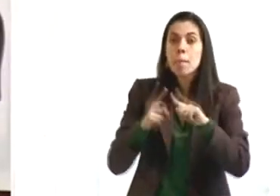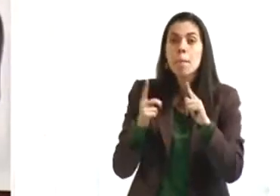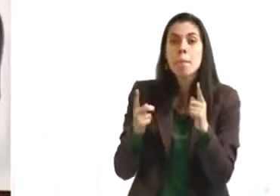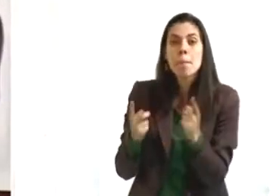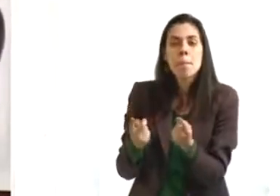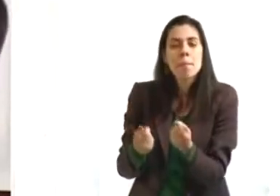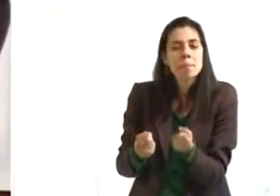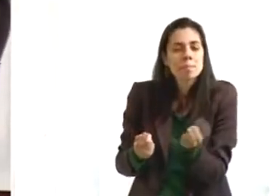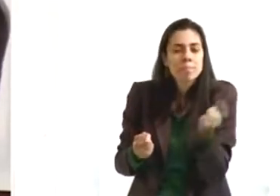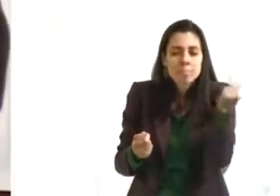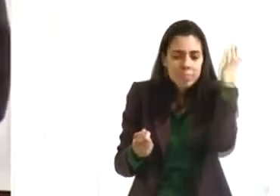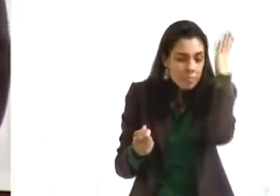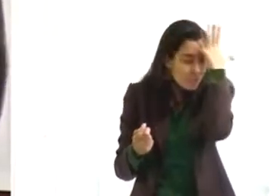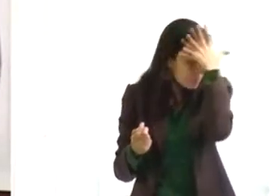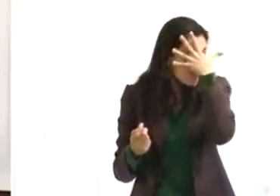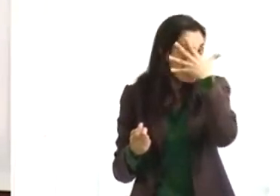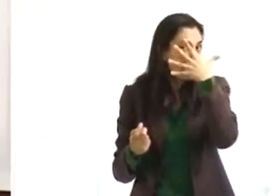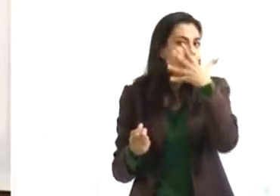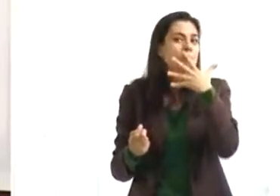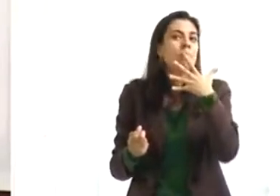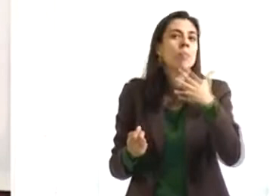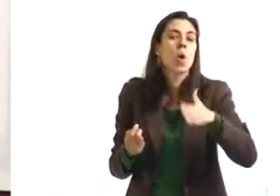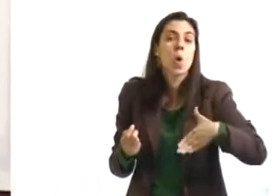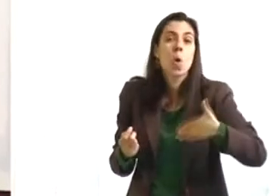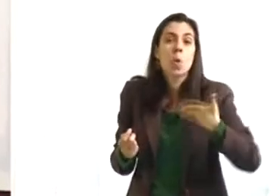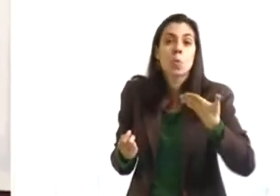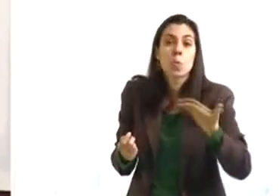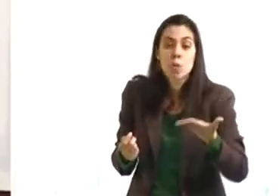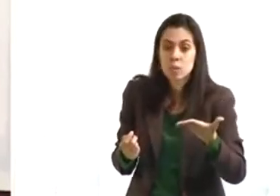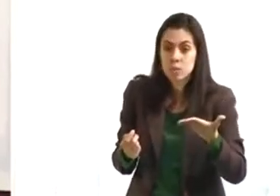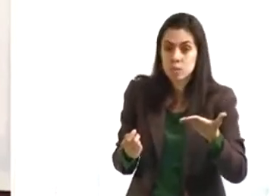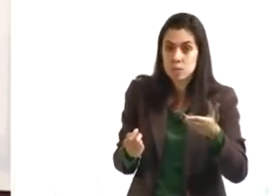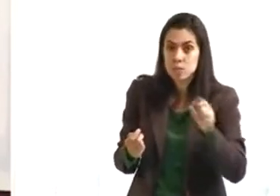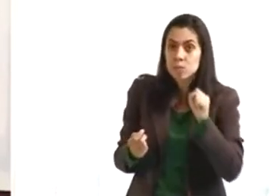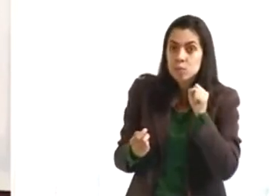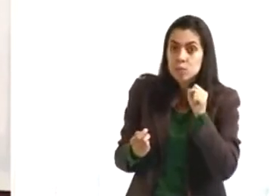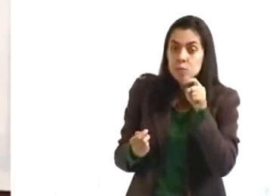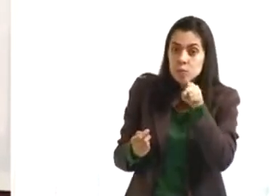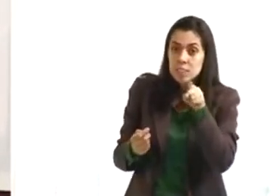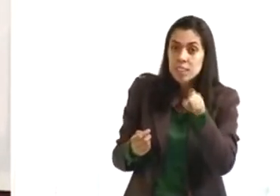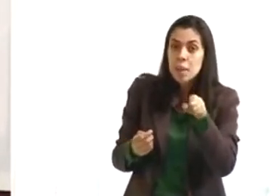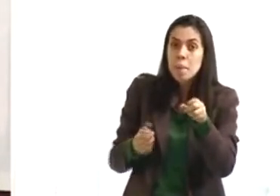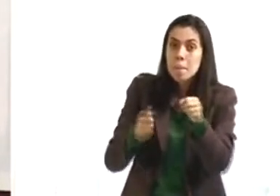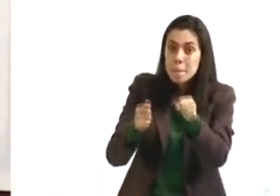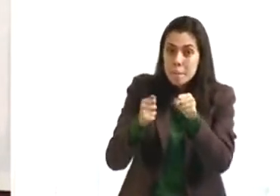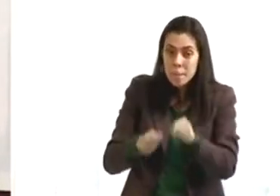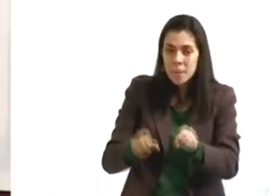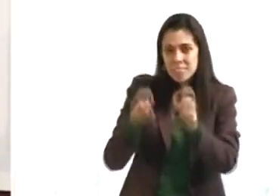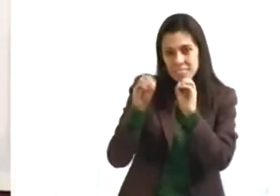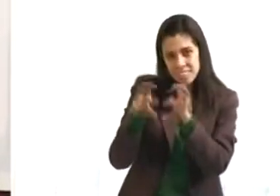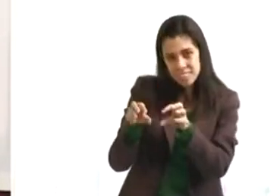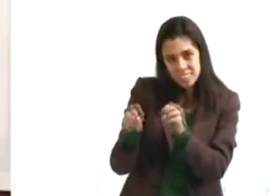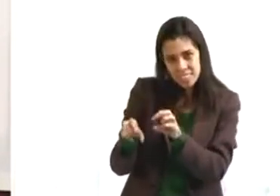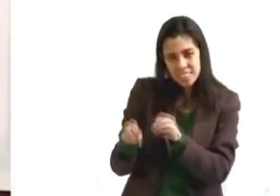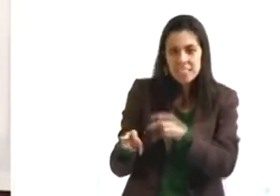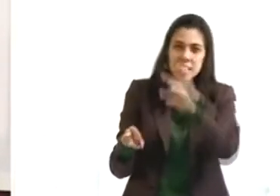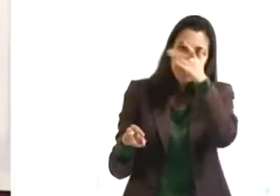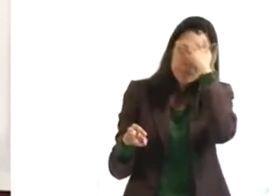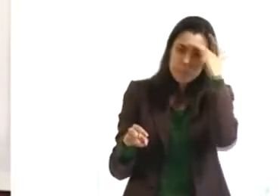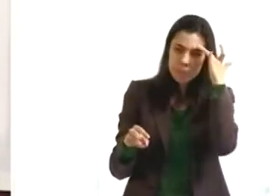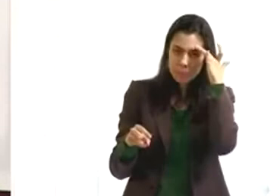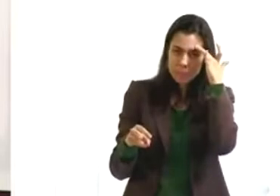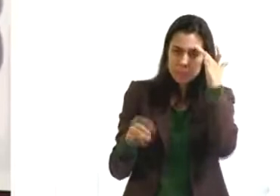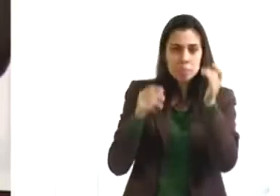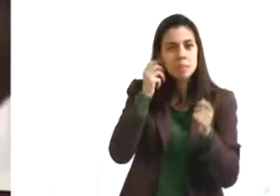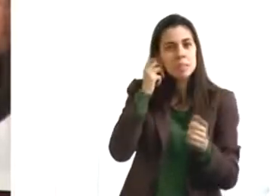esta. Minha oração é que a exposição desta manhã mova o seu coração e de certa forma até te incomode.